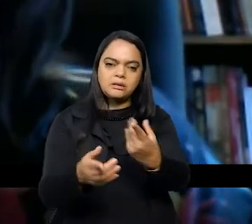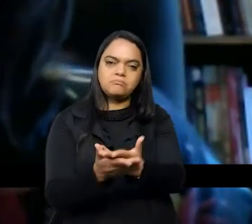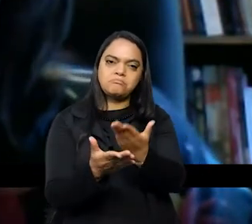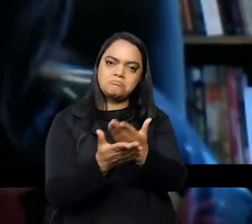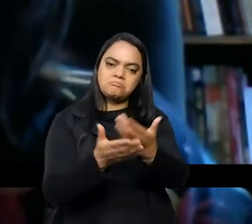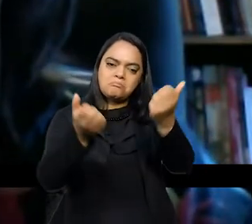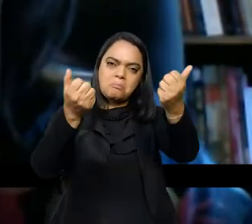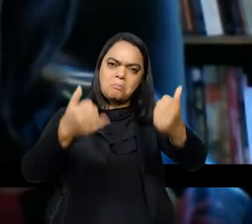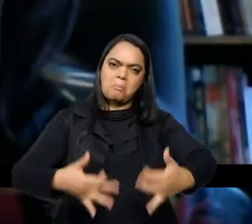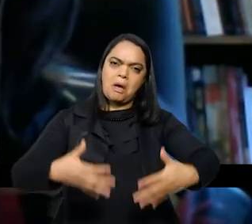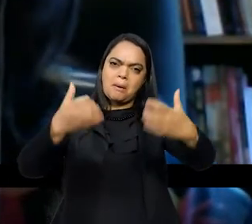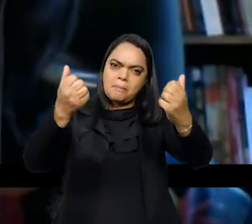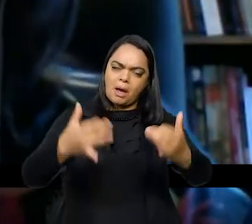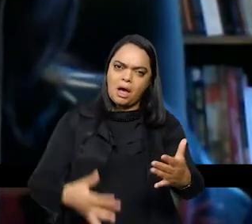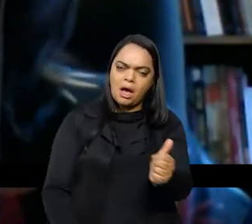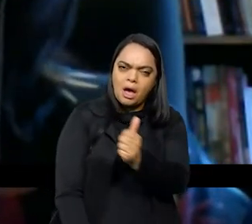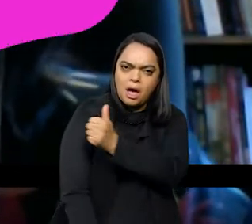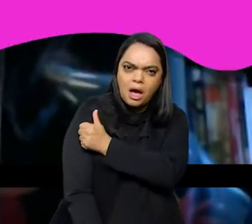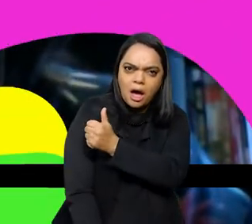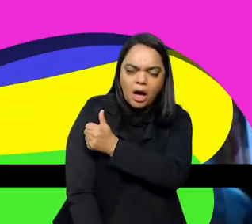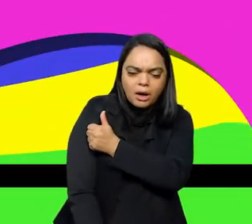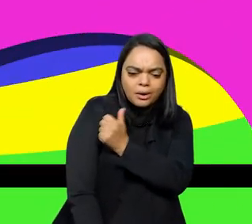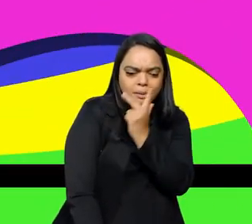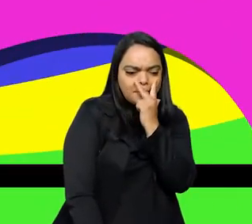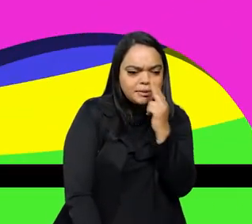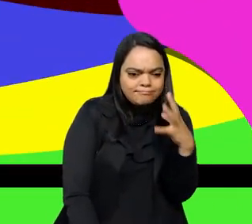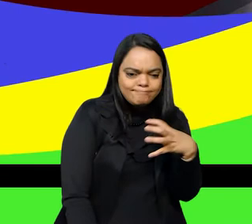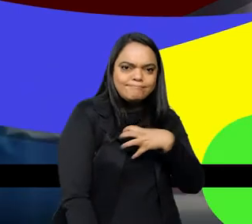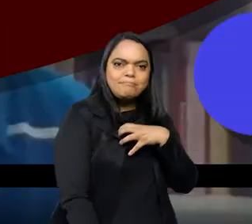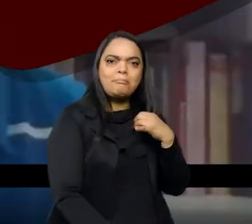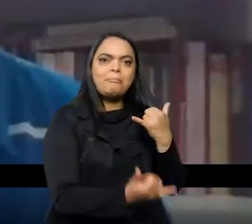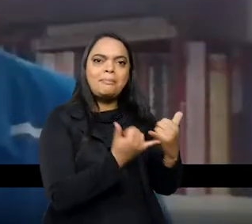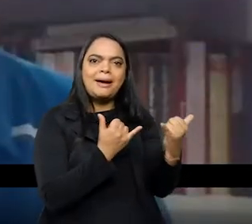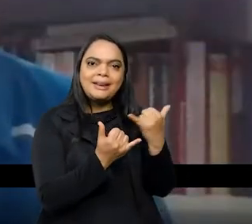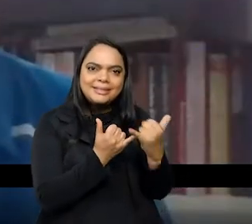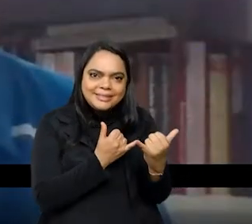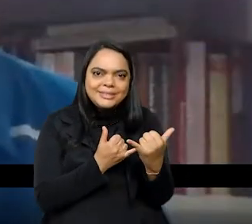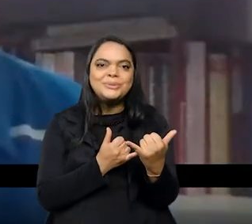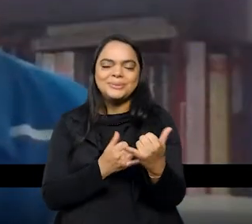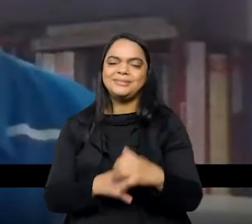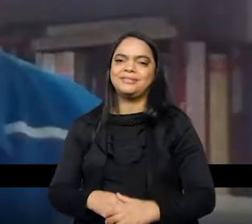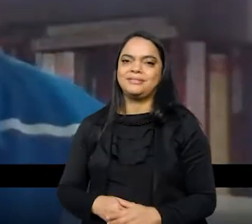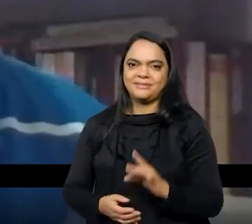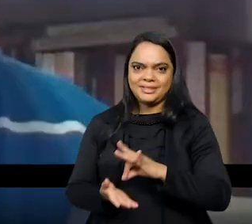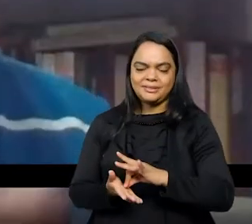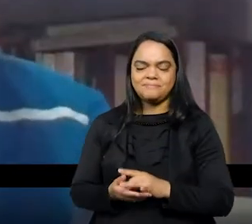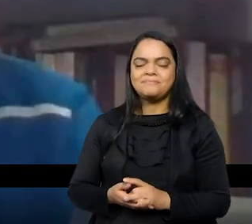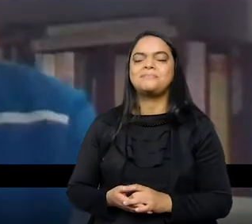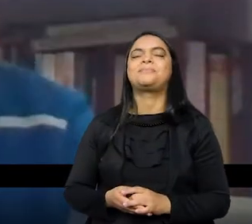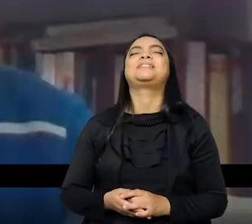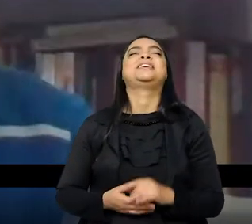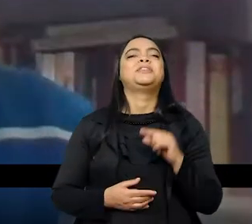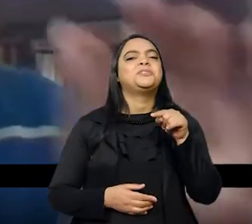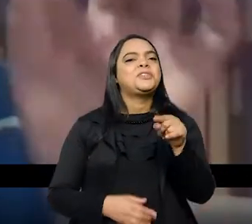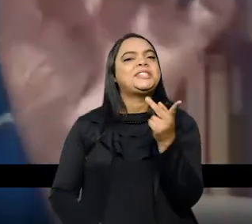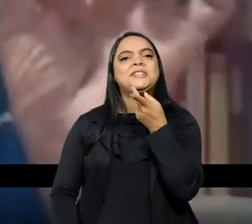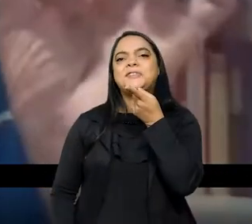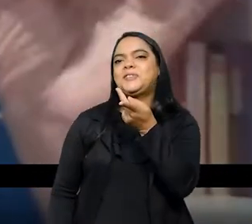se sente próximo daquilo que o professor está falando, não é? Você chegou a um ponto